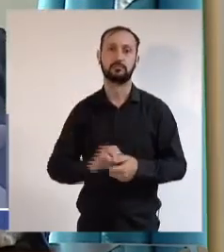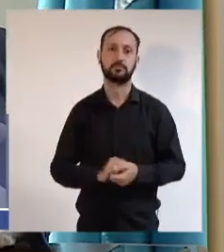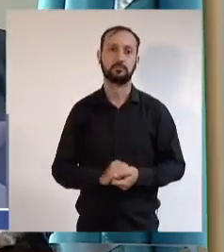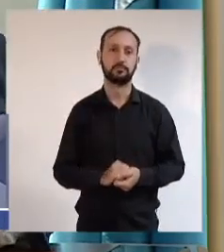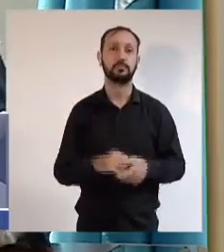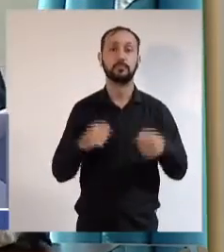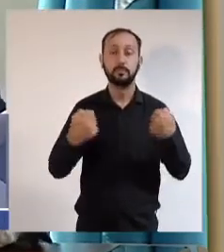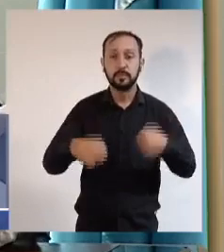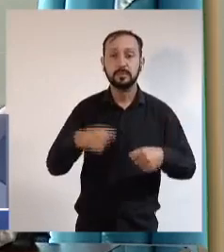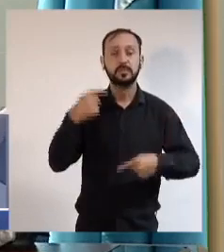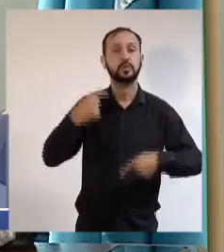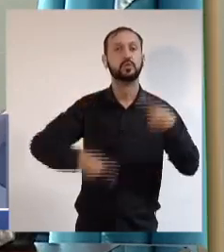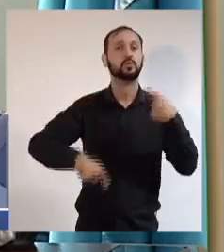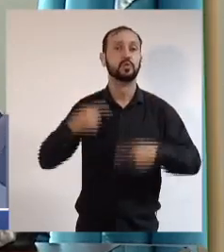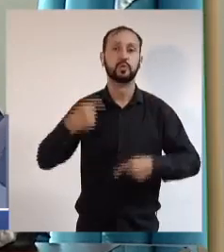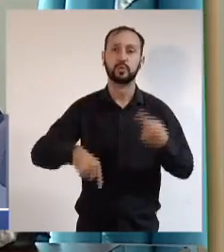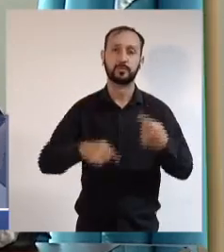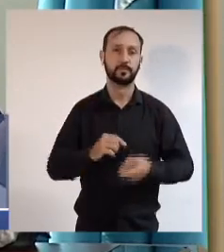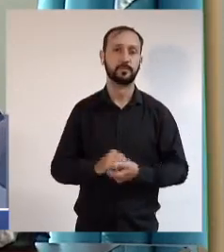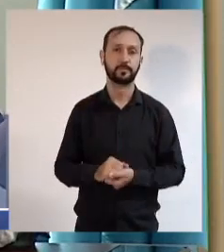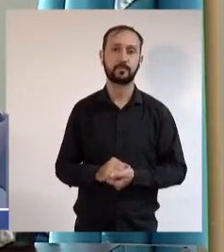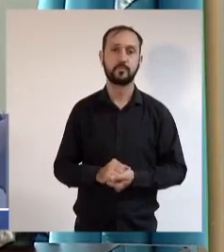discutir isso